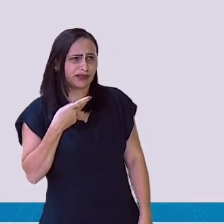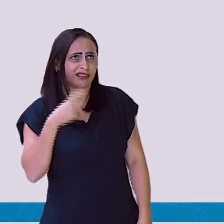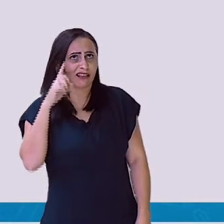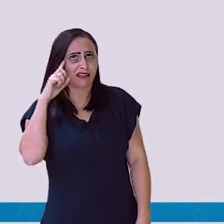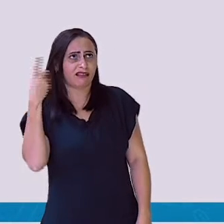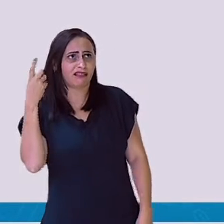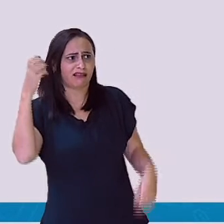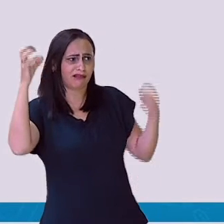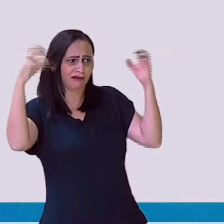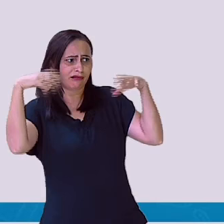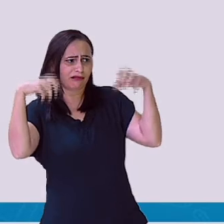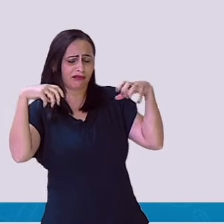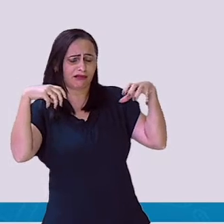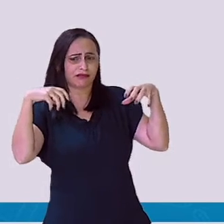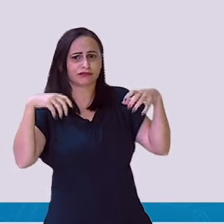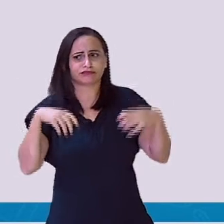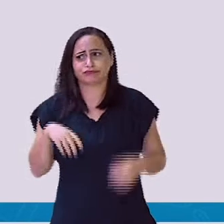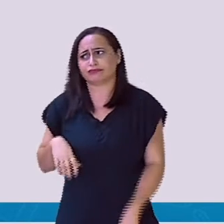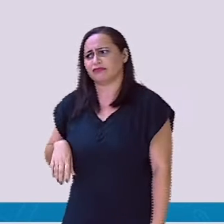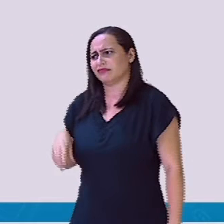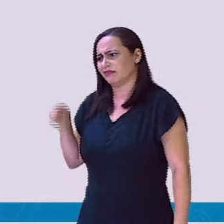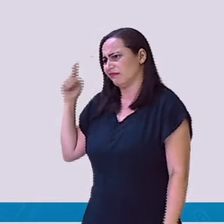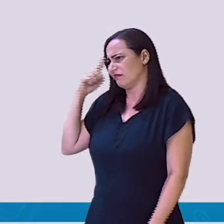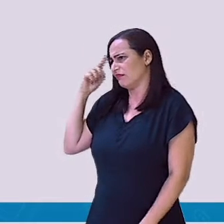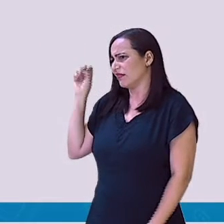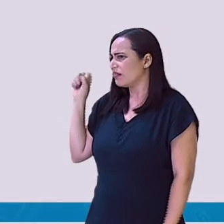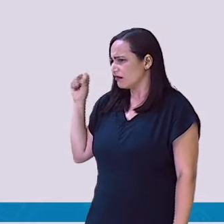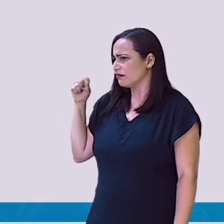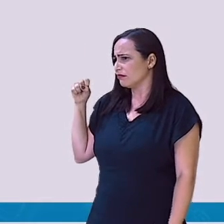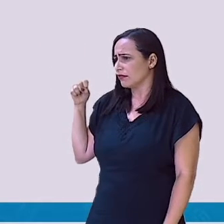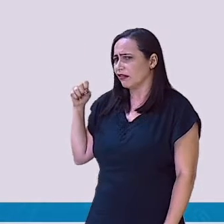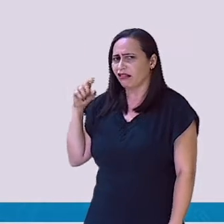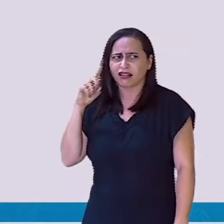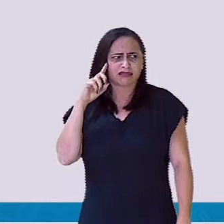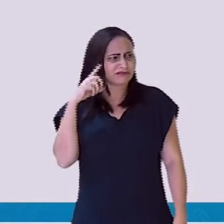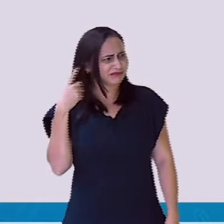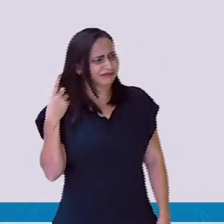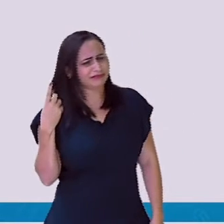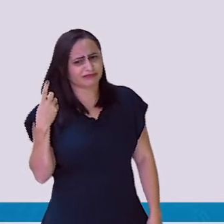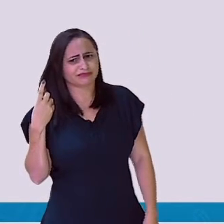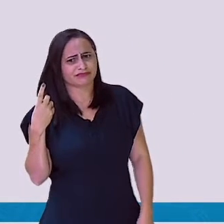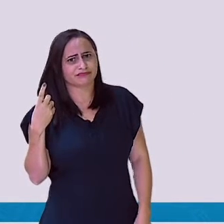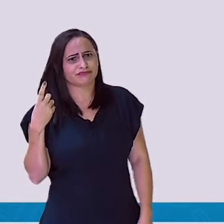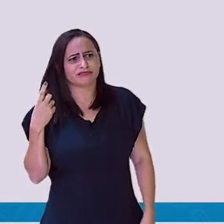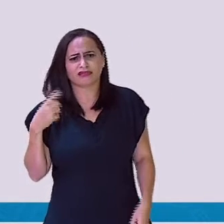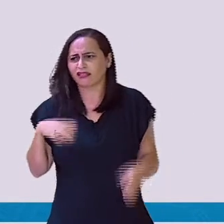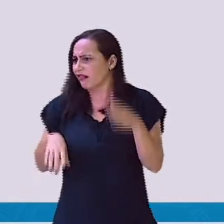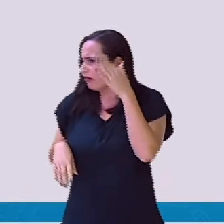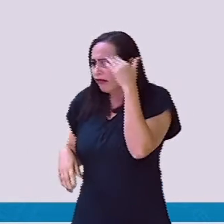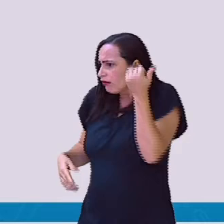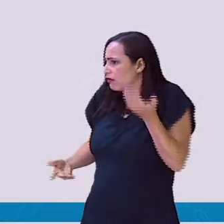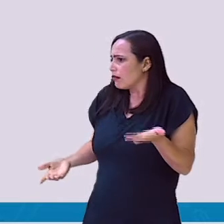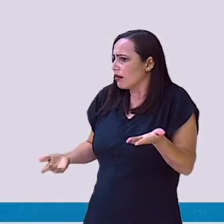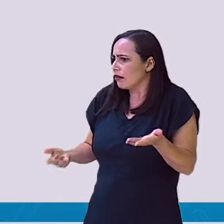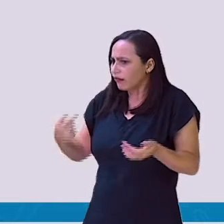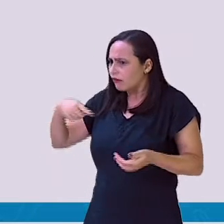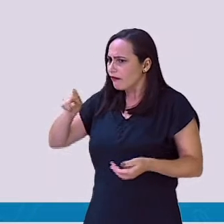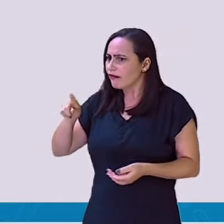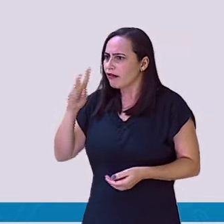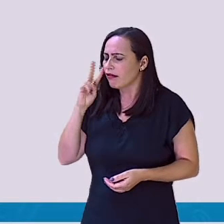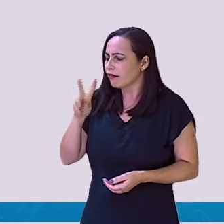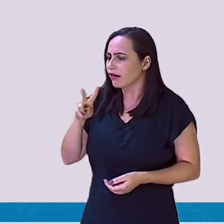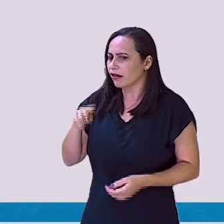chovendo? O outro: acho que está. Será? Não sei. Vai lá fora